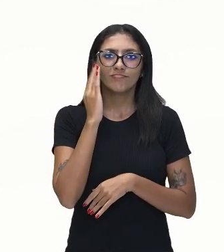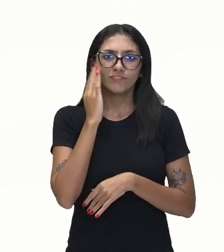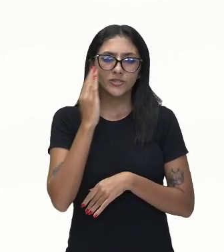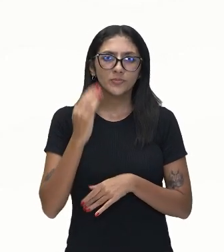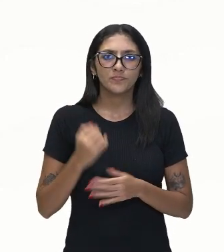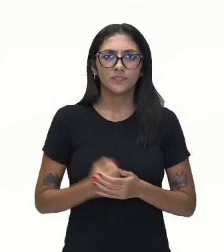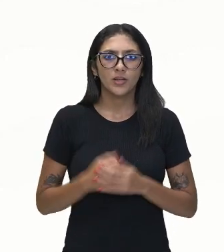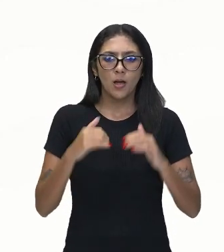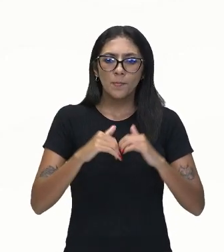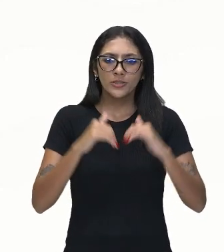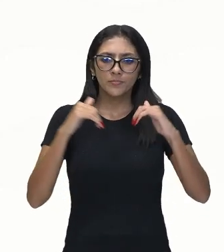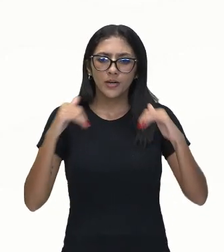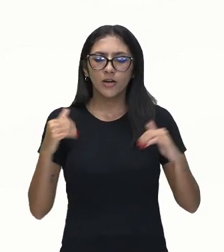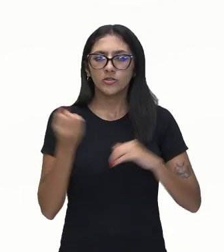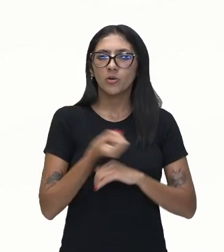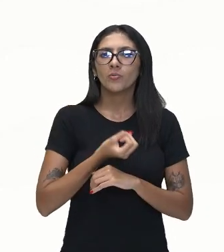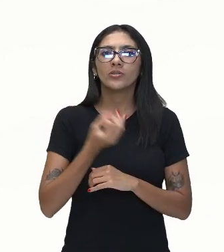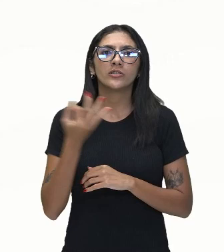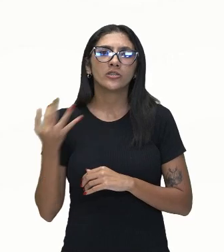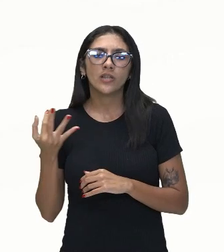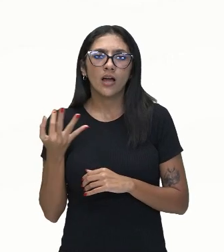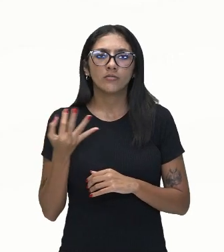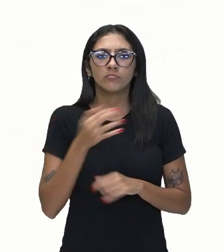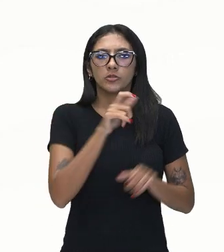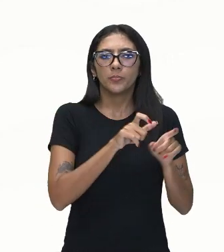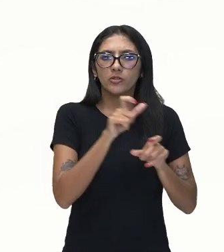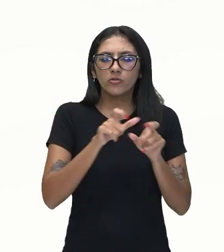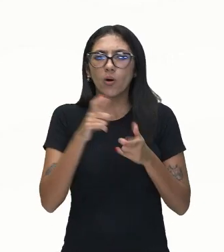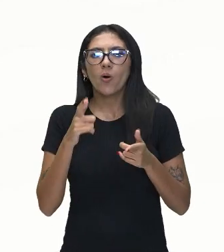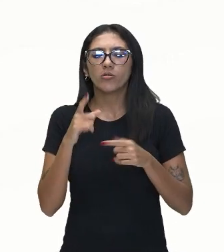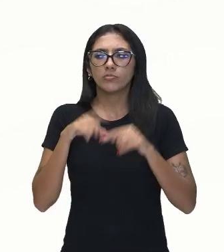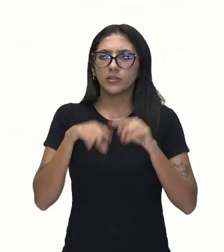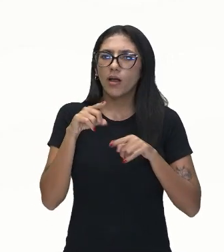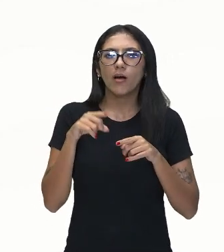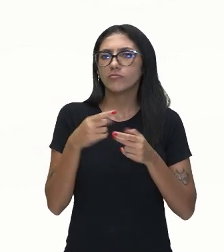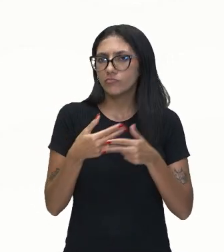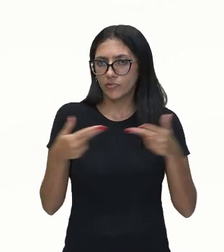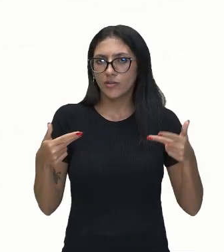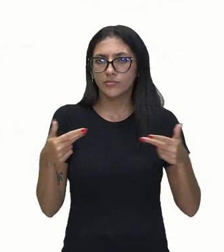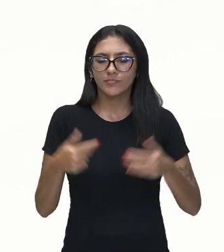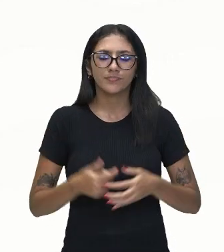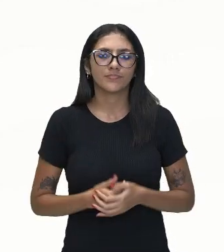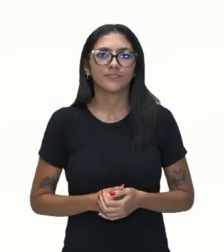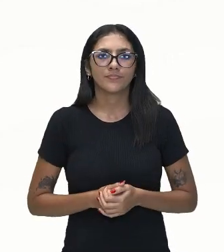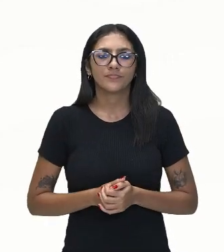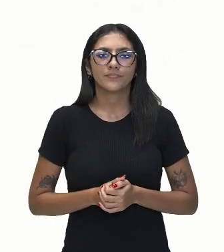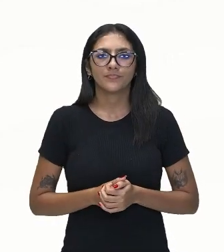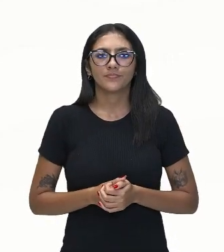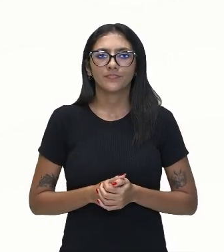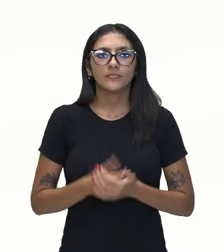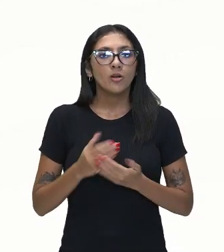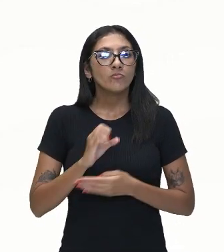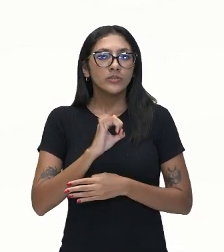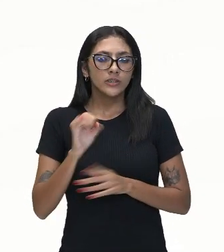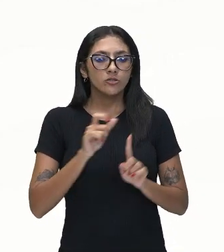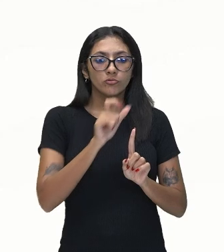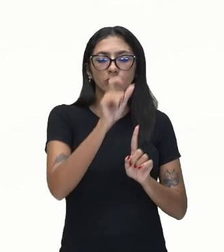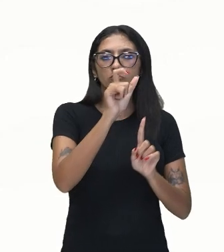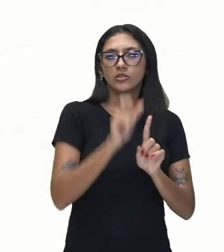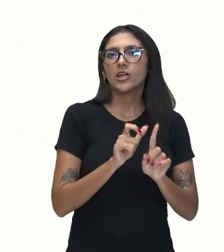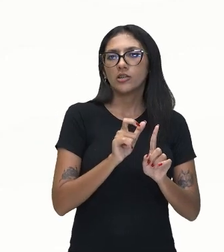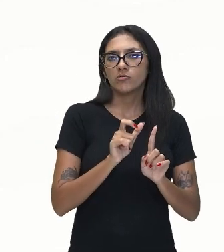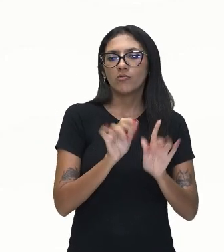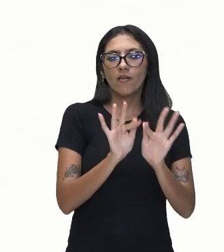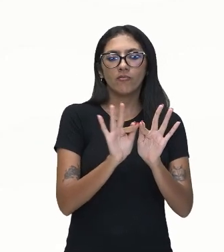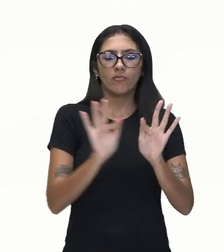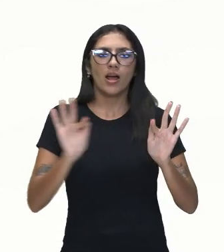ou a quantidade de algo, de alguma coisa. Certo? Então, quando o sujeito da frase